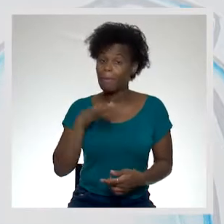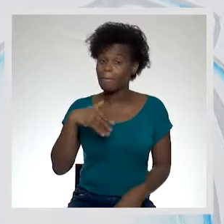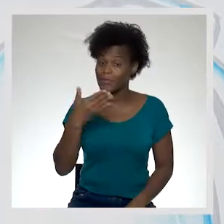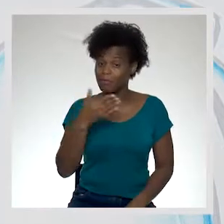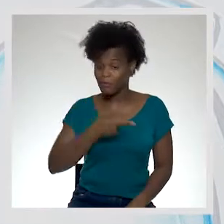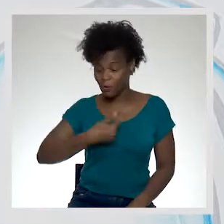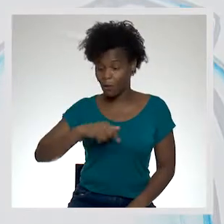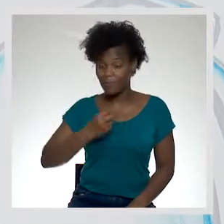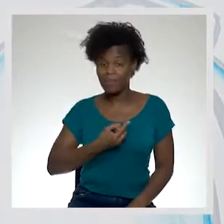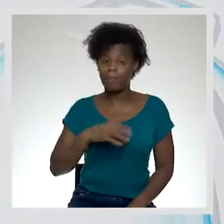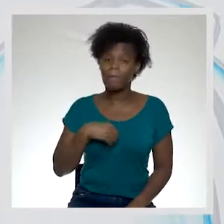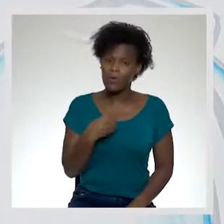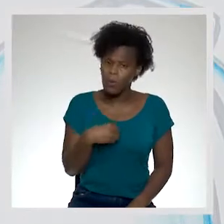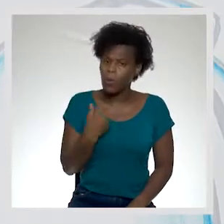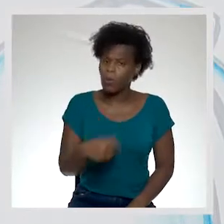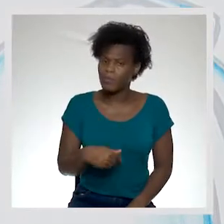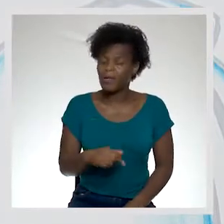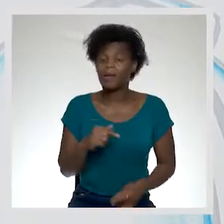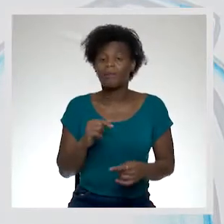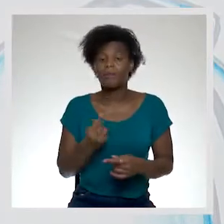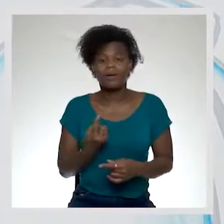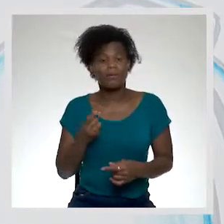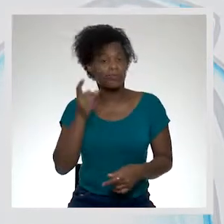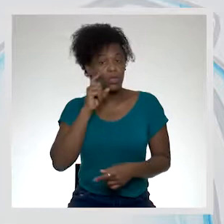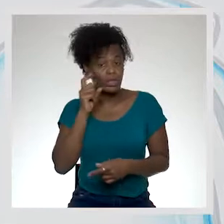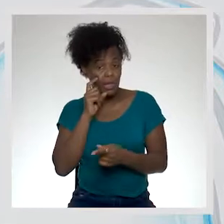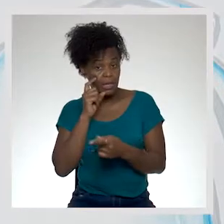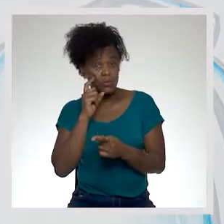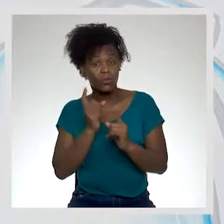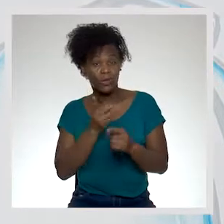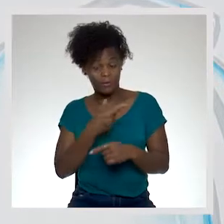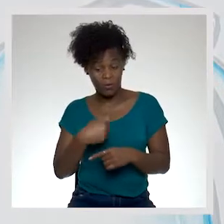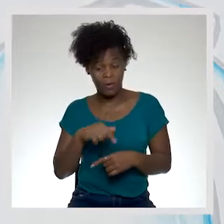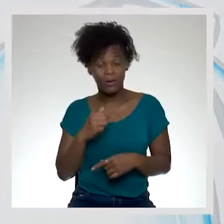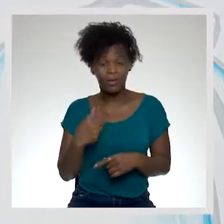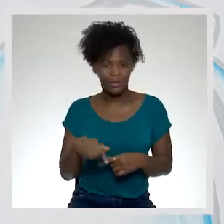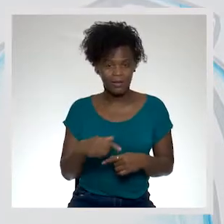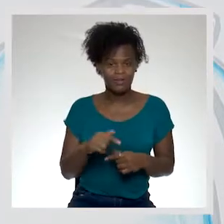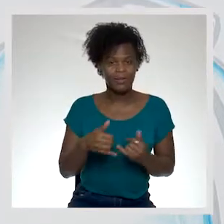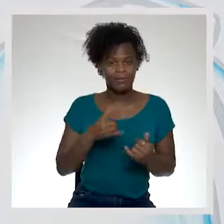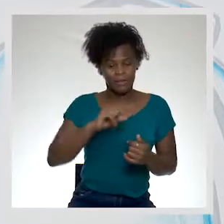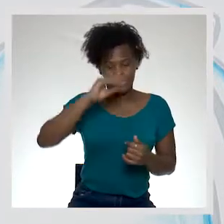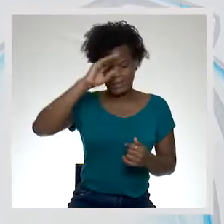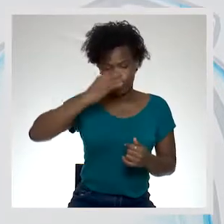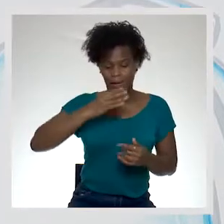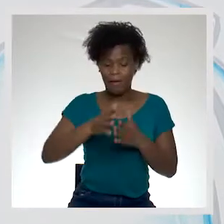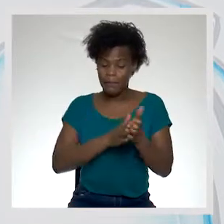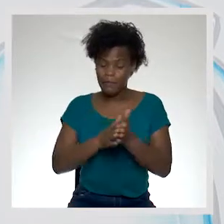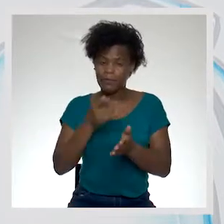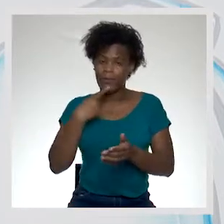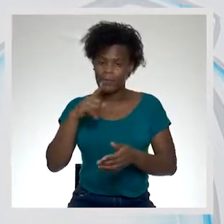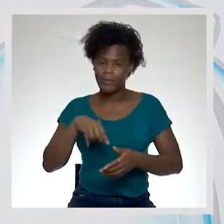nós devemos nos preocupar a conservação do que nós temos e saber